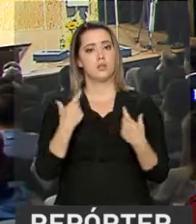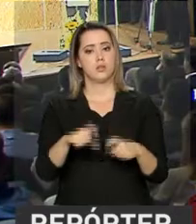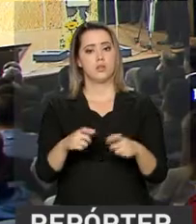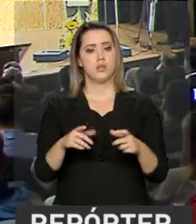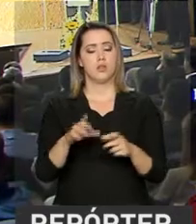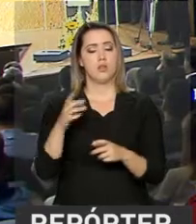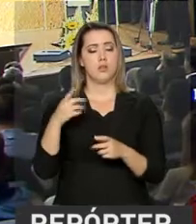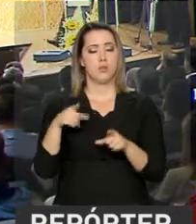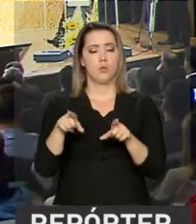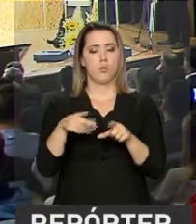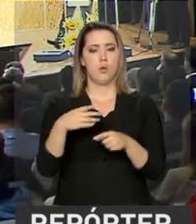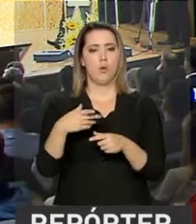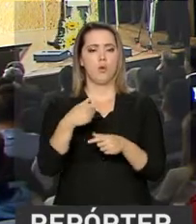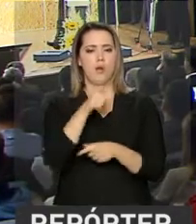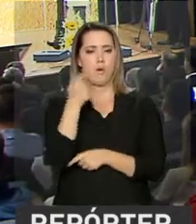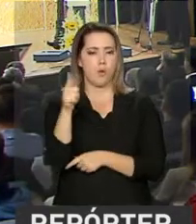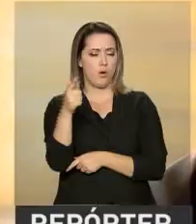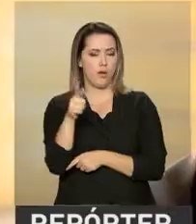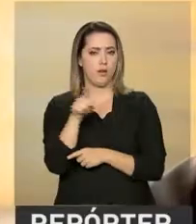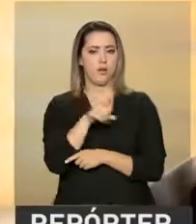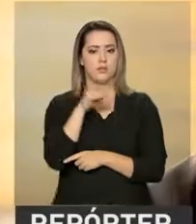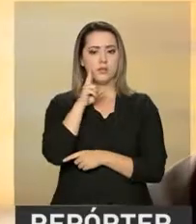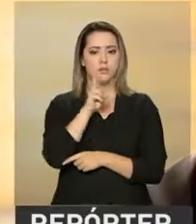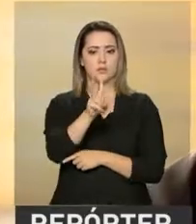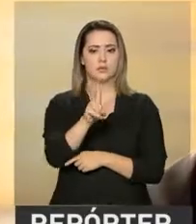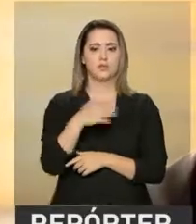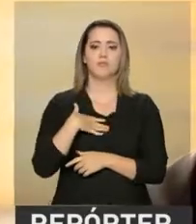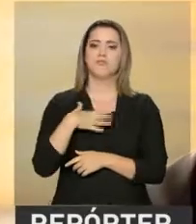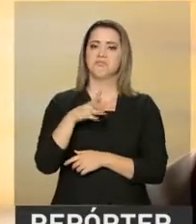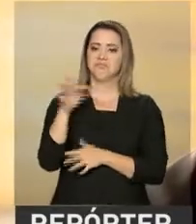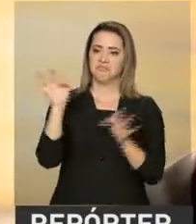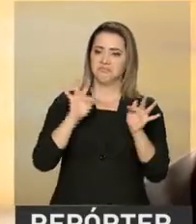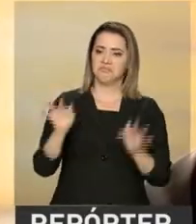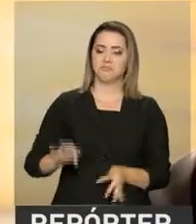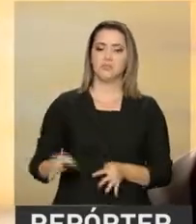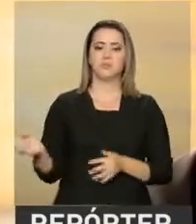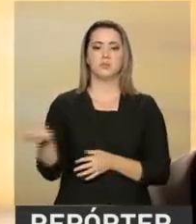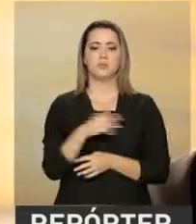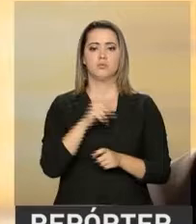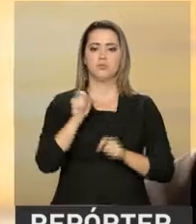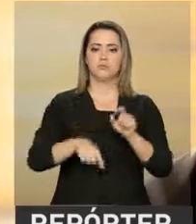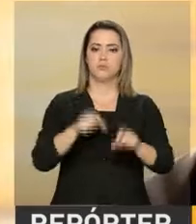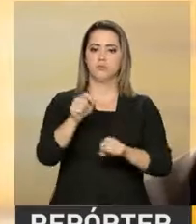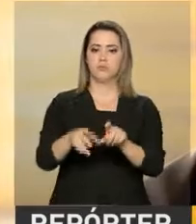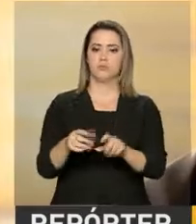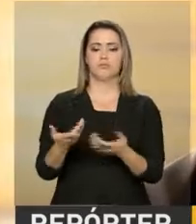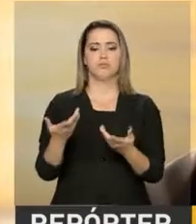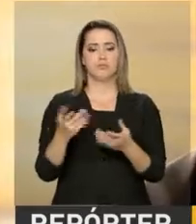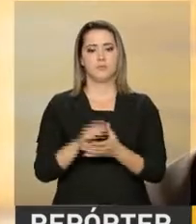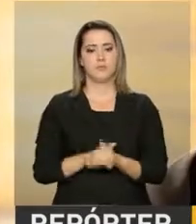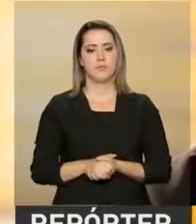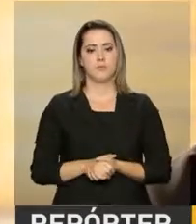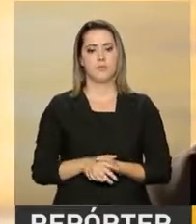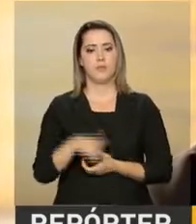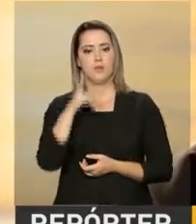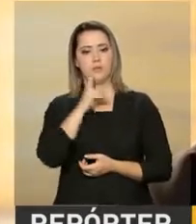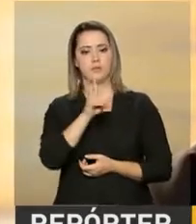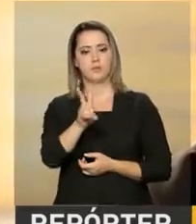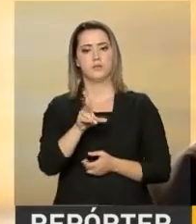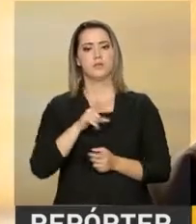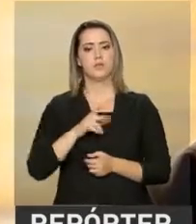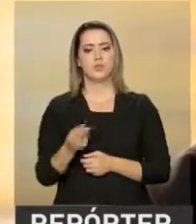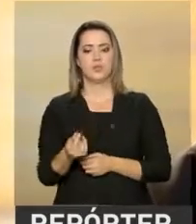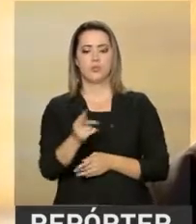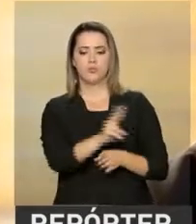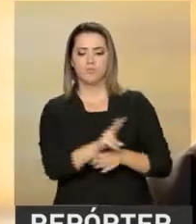Goiás, acompanharam a cerimônia de lançamento e ficaram otimistas para a nova safra. Vamos ver se conseguimos pegar um pouco de